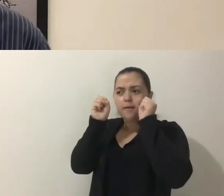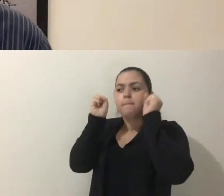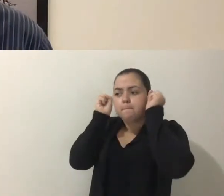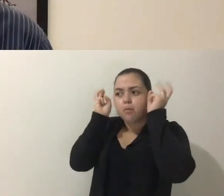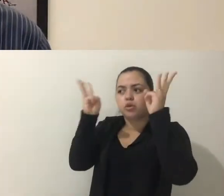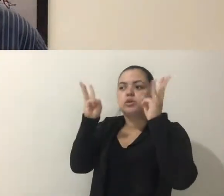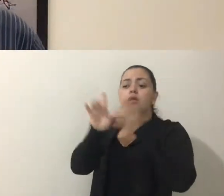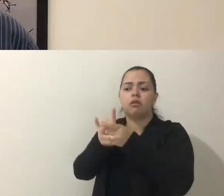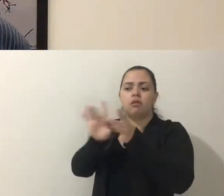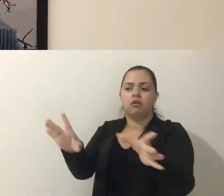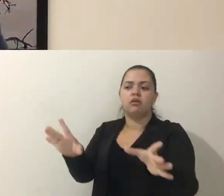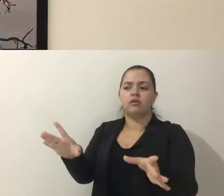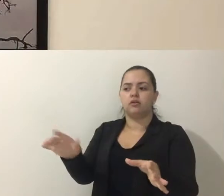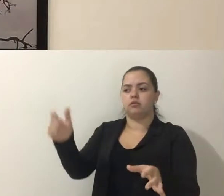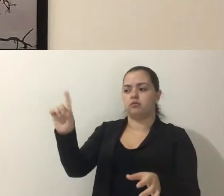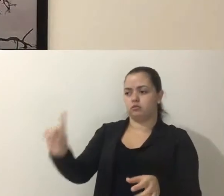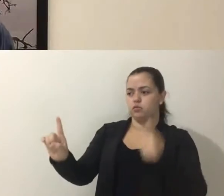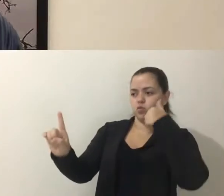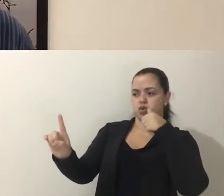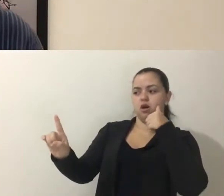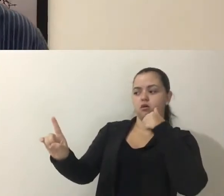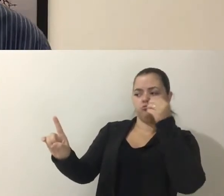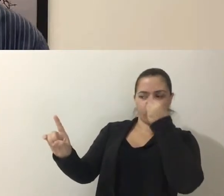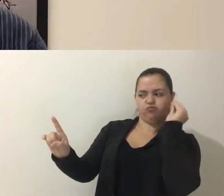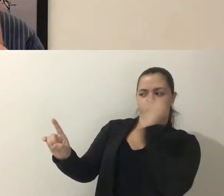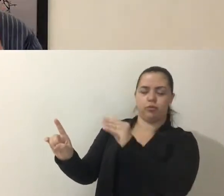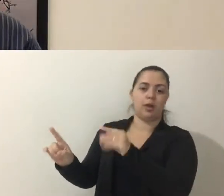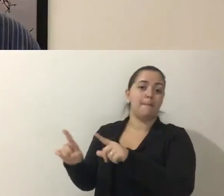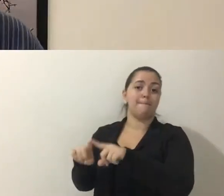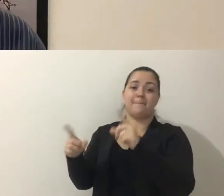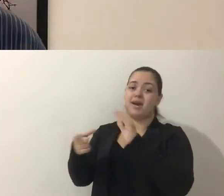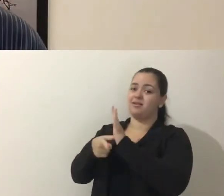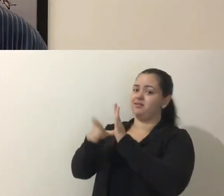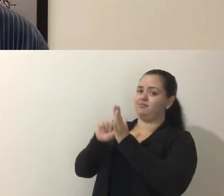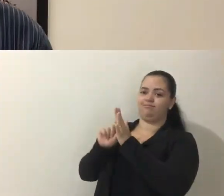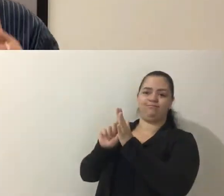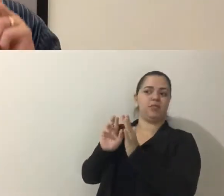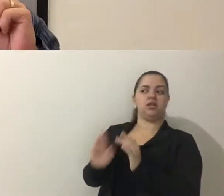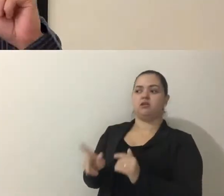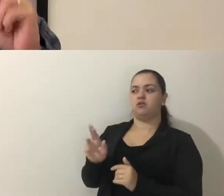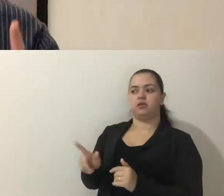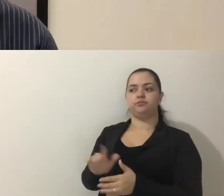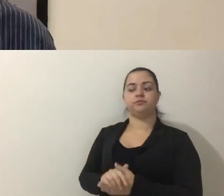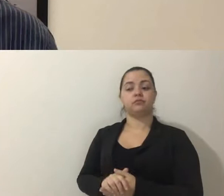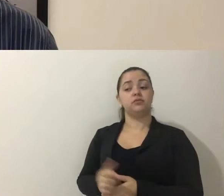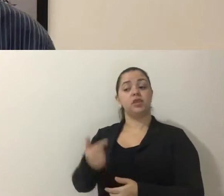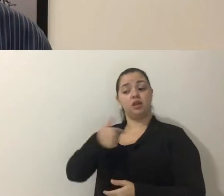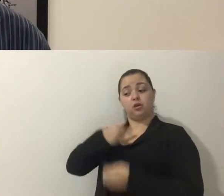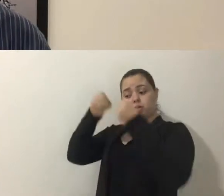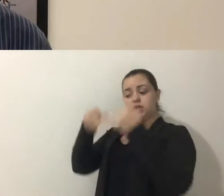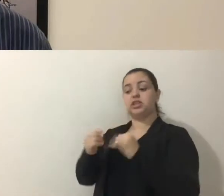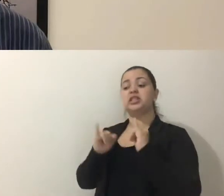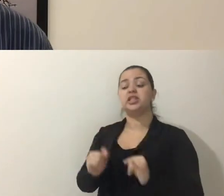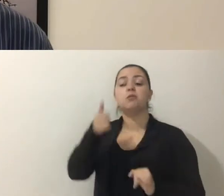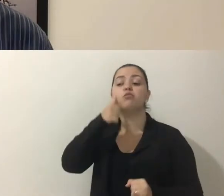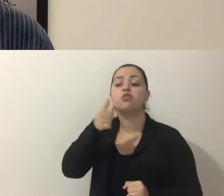Moisés permitiu que vocês repudiassem a mulher. Mas não foi assim desde o princípio. Eu, porém, lhes digo: quem repudiar